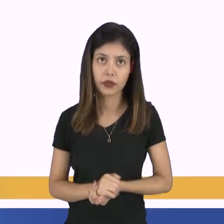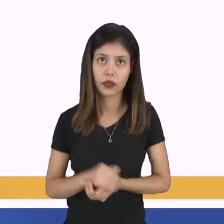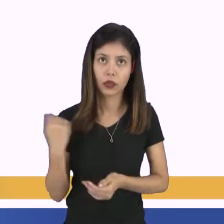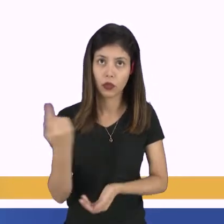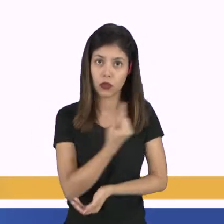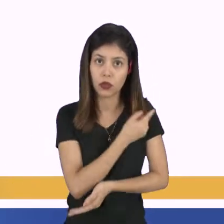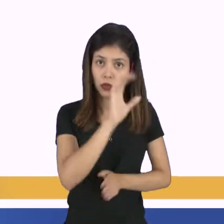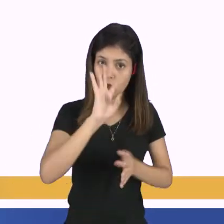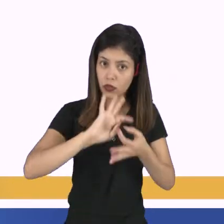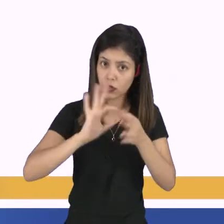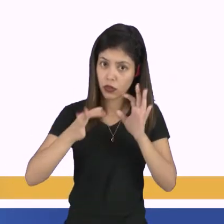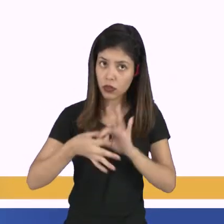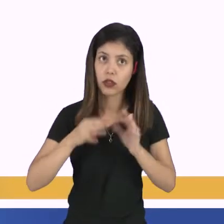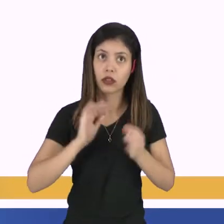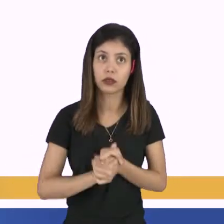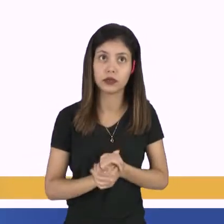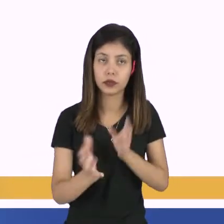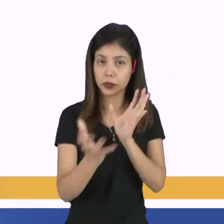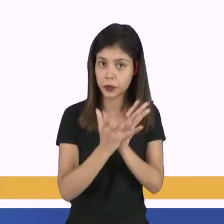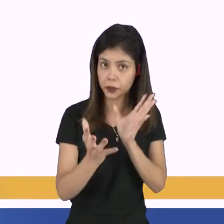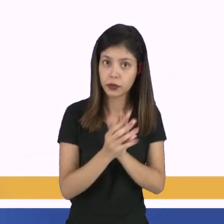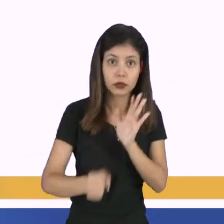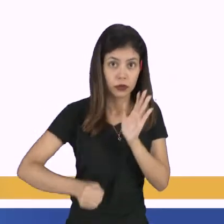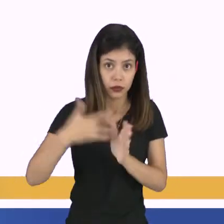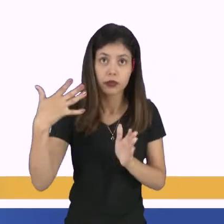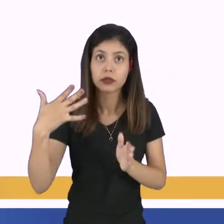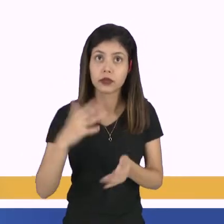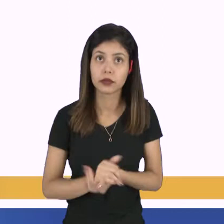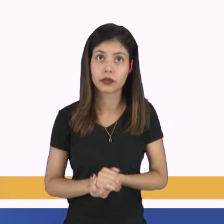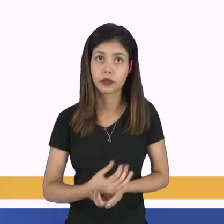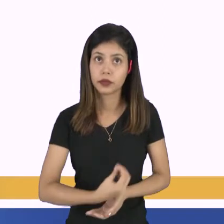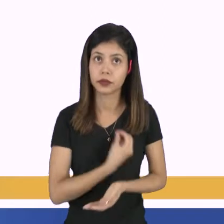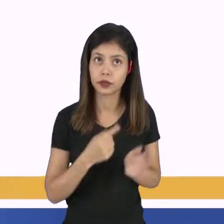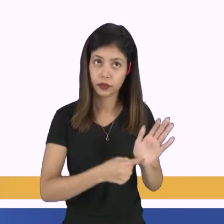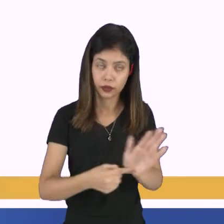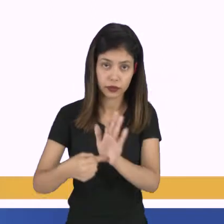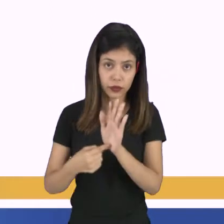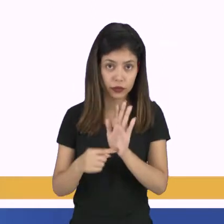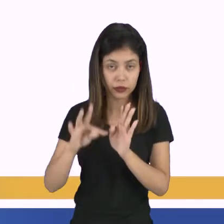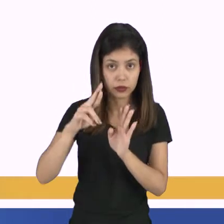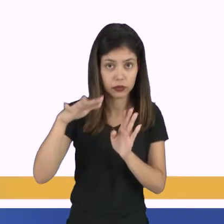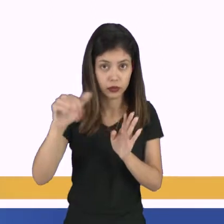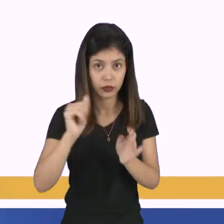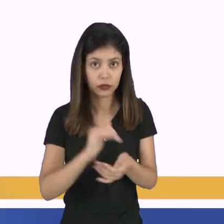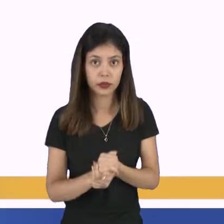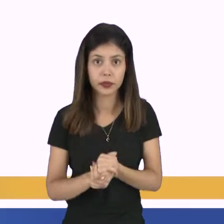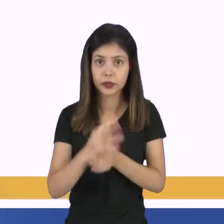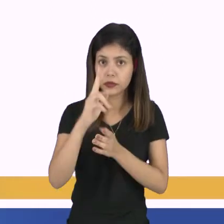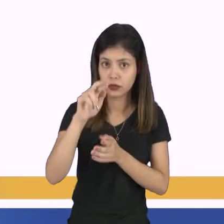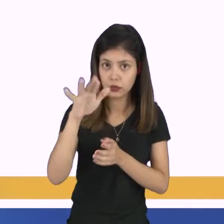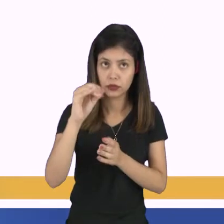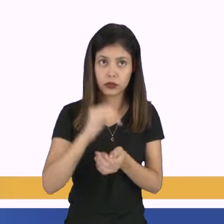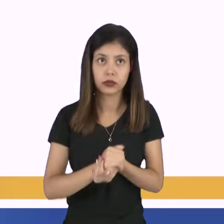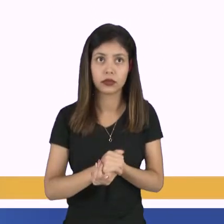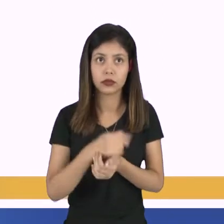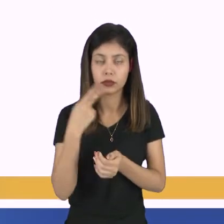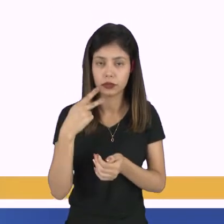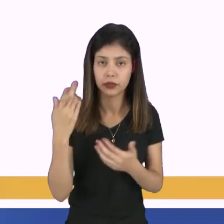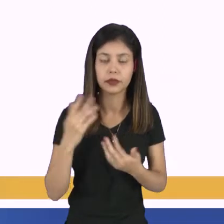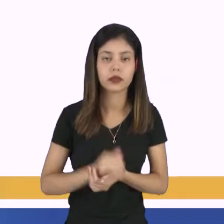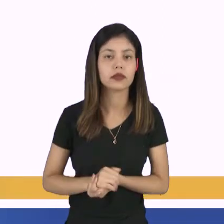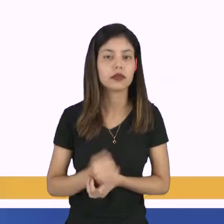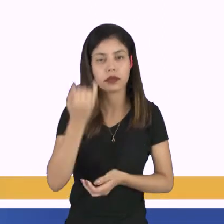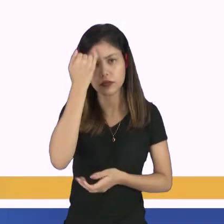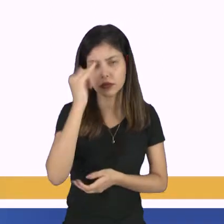nosso contexto aqui, esses conjuntos A e B muitas vezes representarão as tais grandezas que inicialmente citamos, ok? Então a ideia